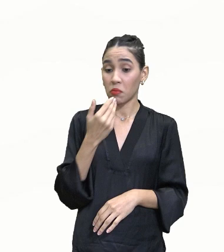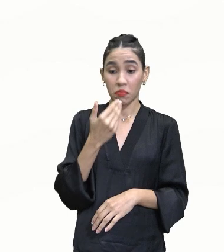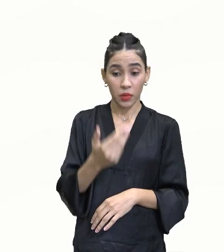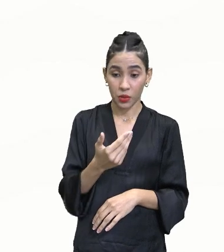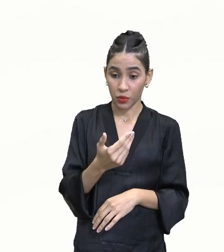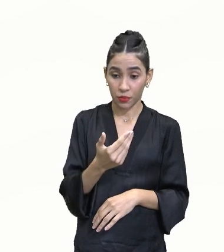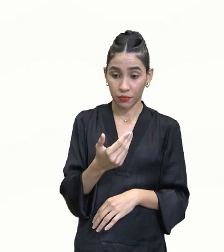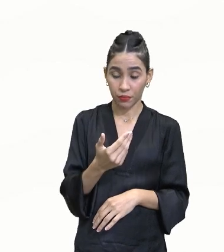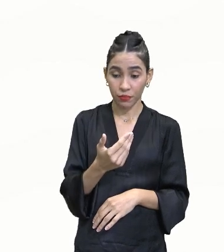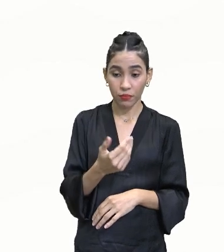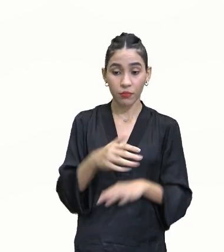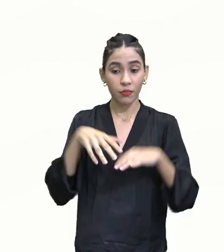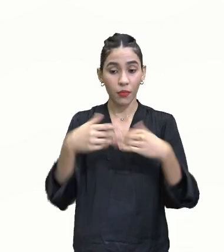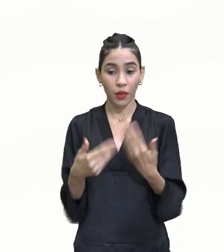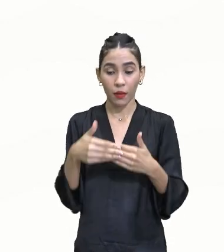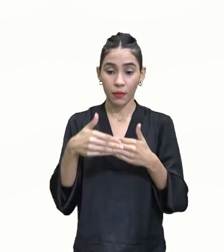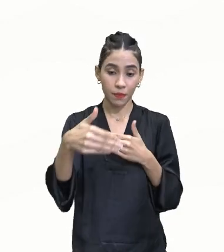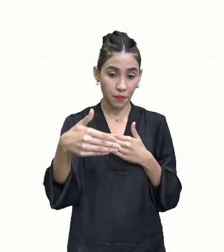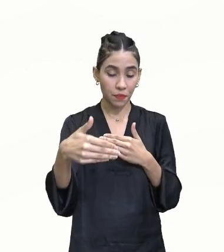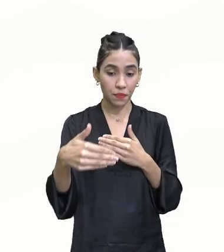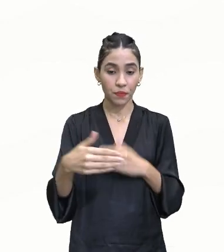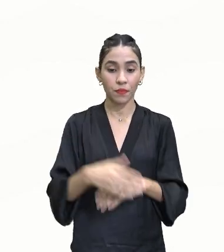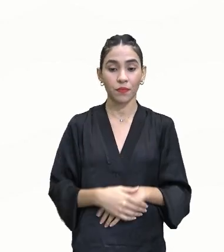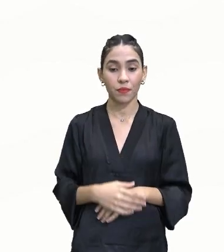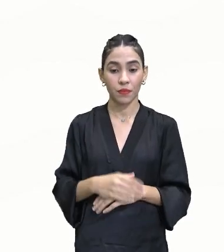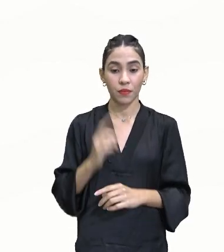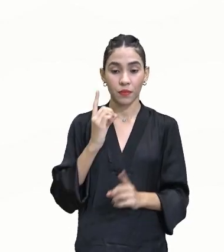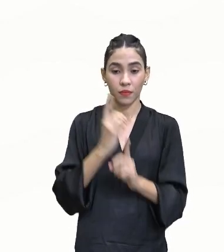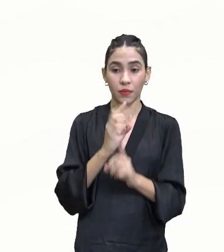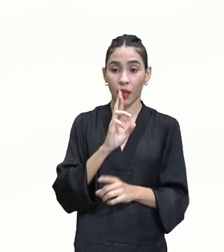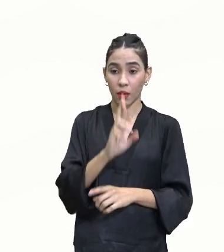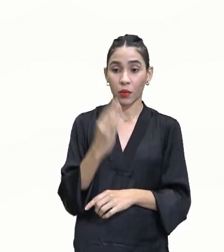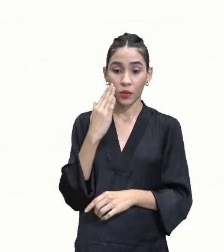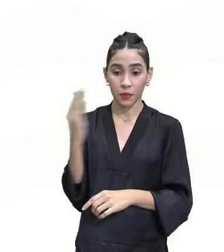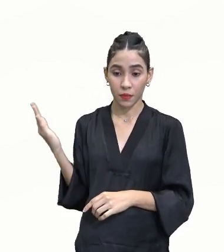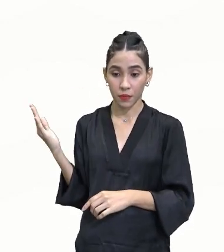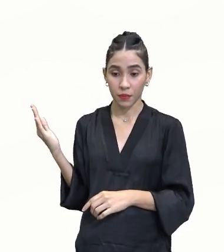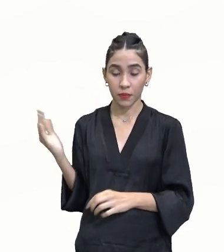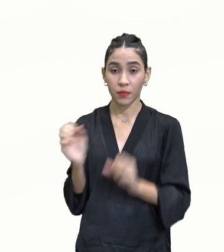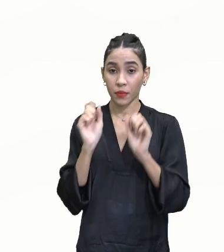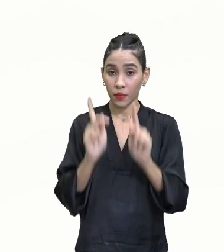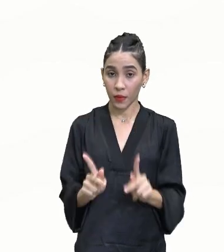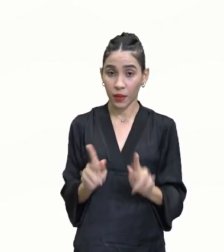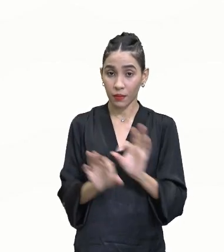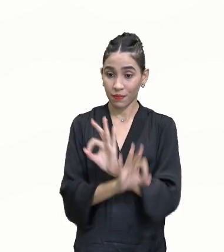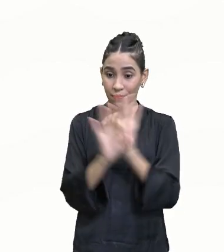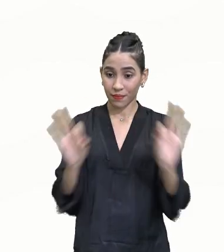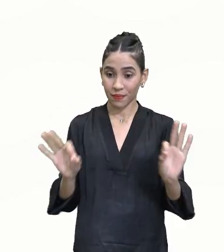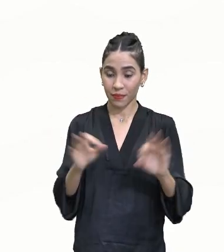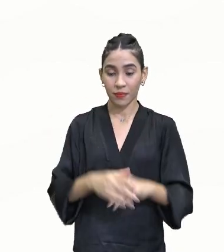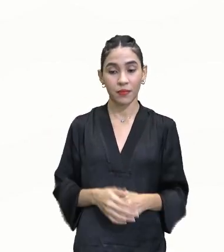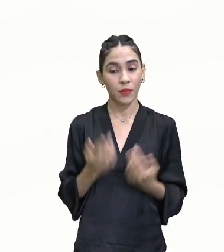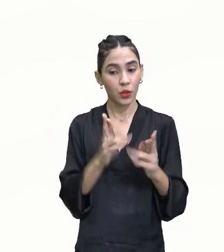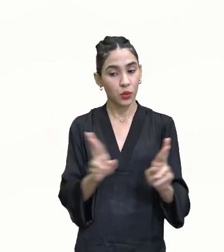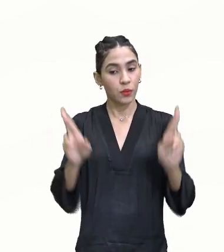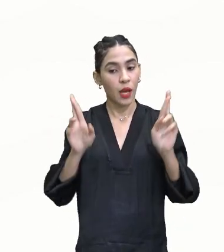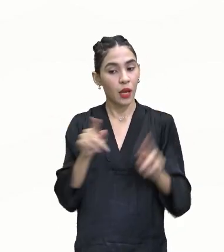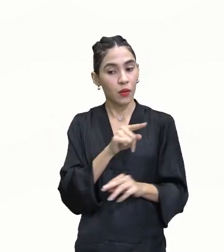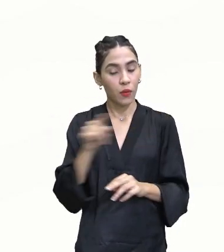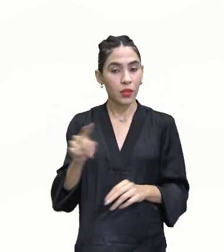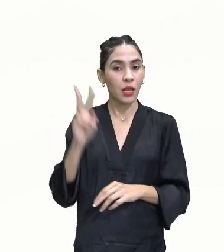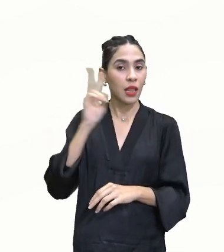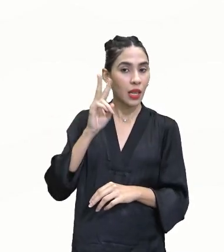dado o considere, então vamos deixar assim a nossa resposta. Ok? Tudo certo, então? Espero que tenham